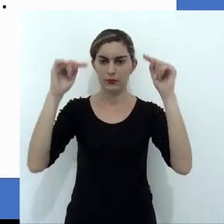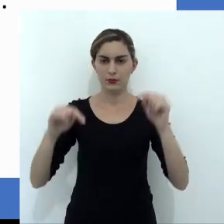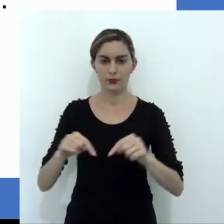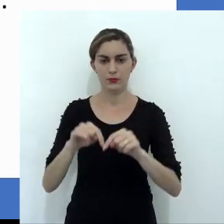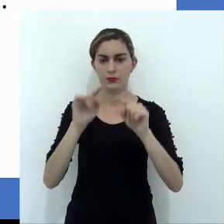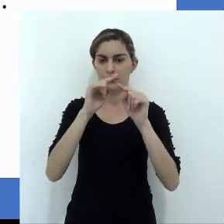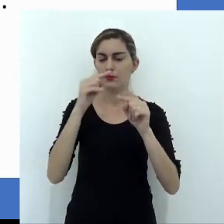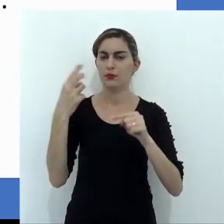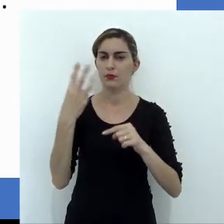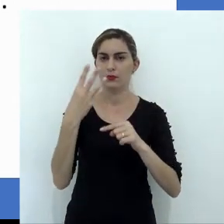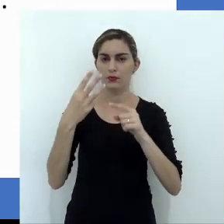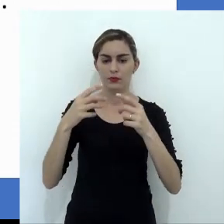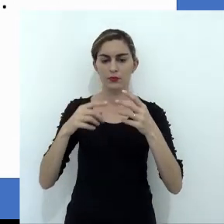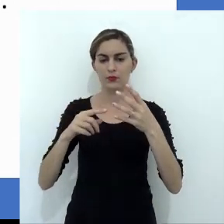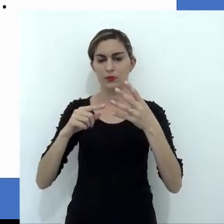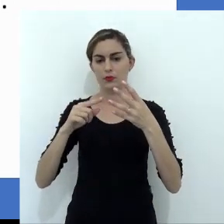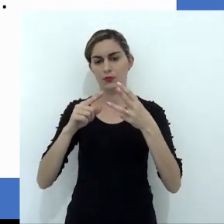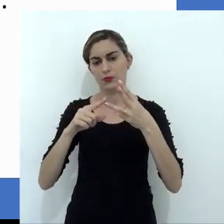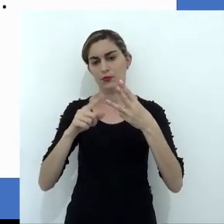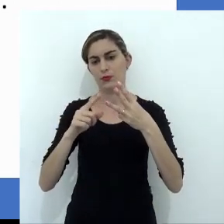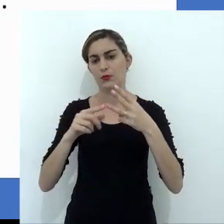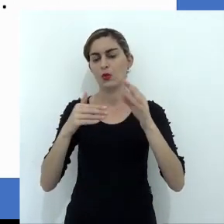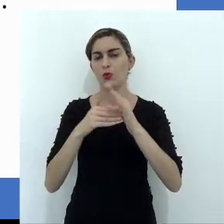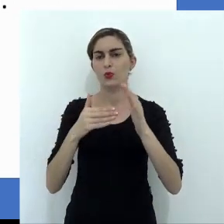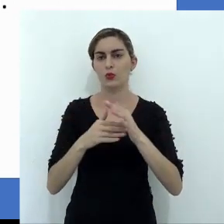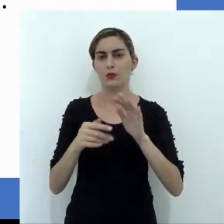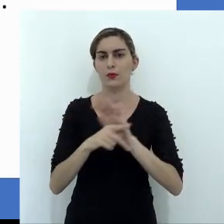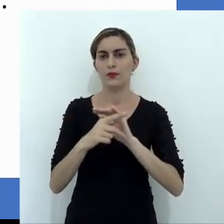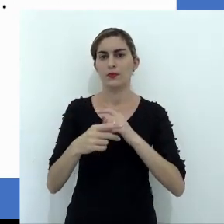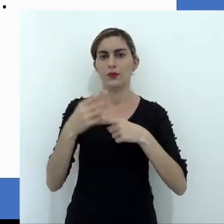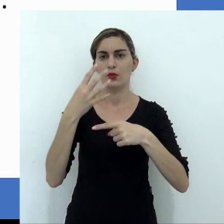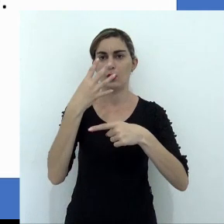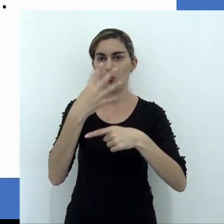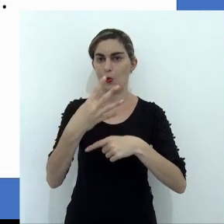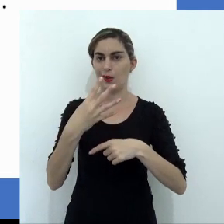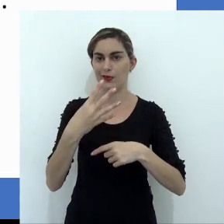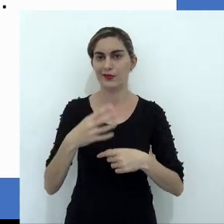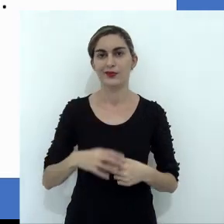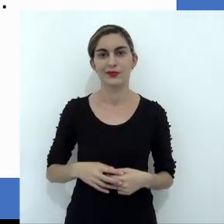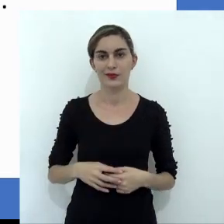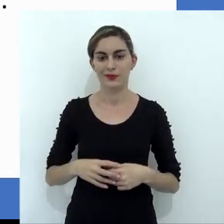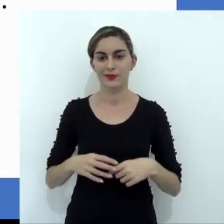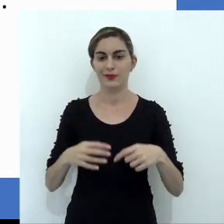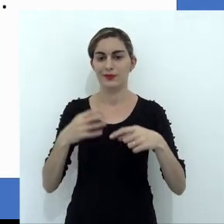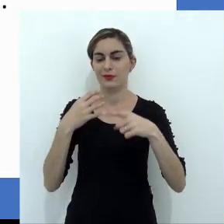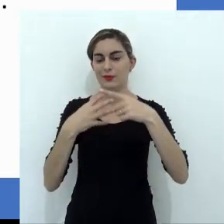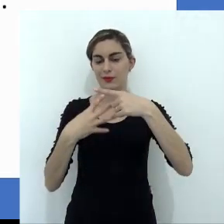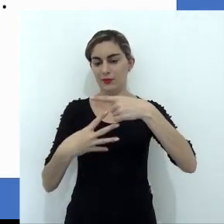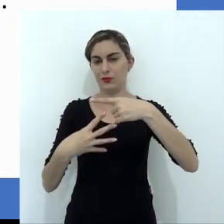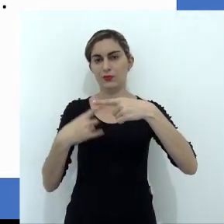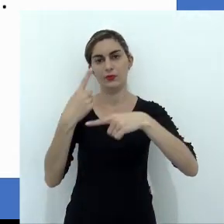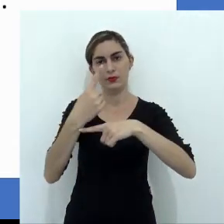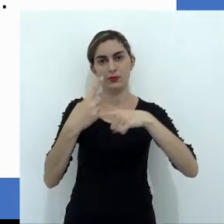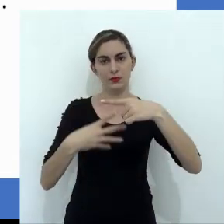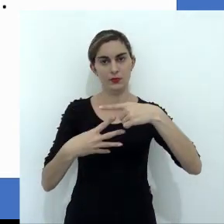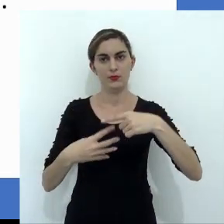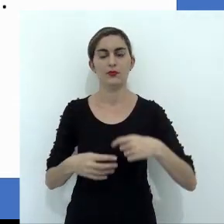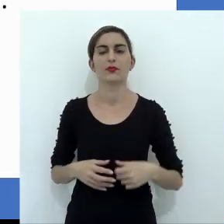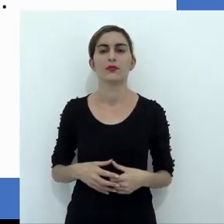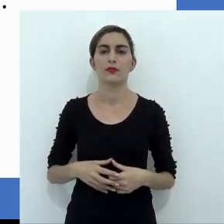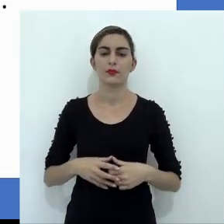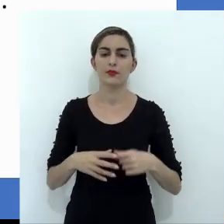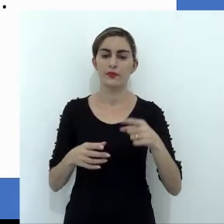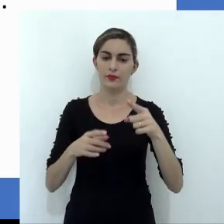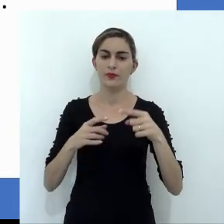dessa terceira figura aí, na última figura, ele corresponde a 4 quadradinhos. Ou seja, cada um dos 4 quadrados